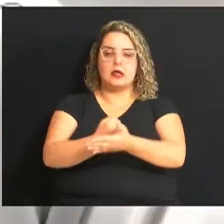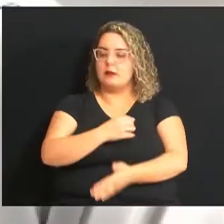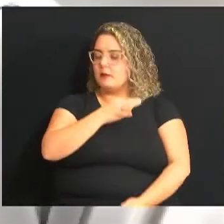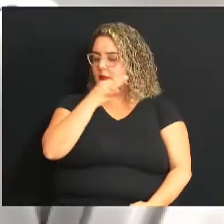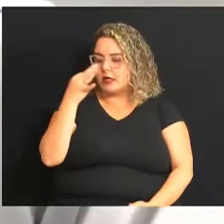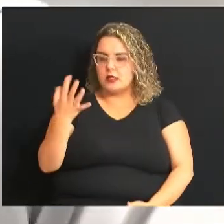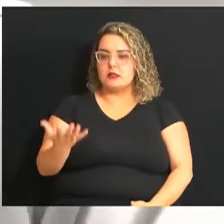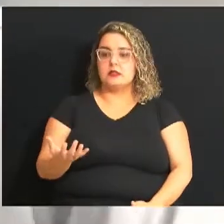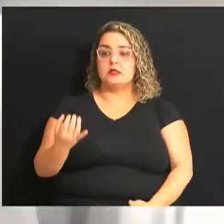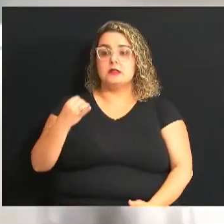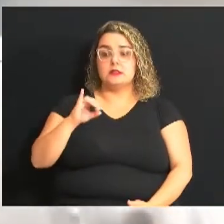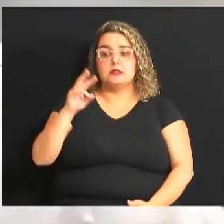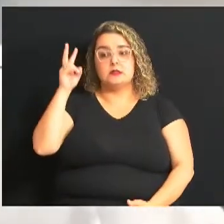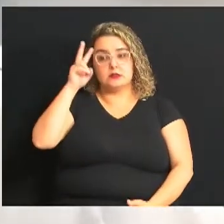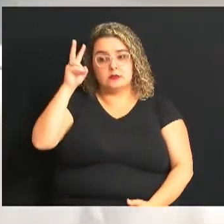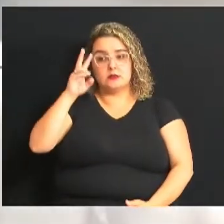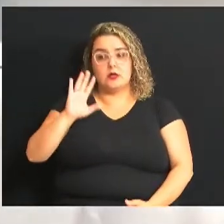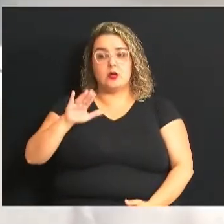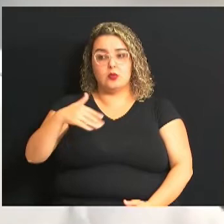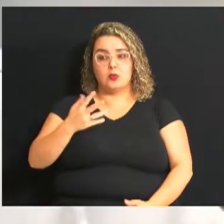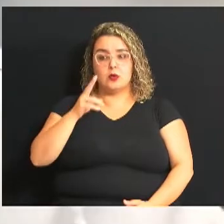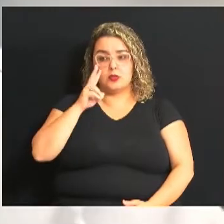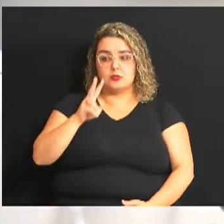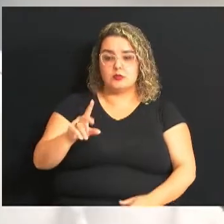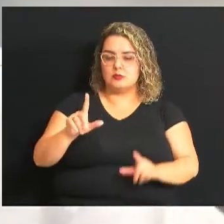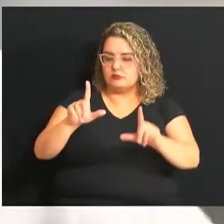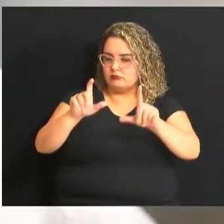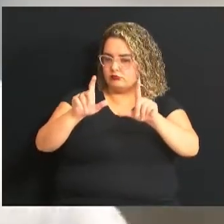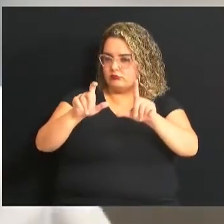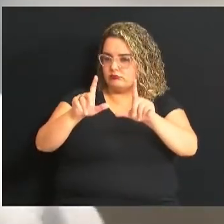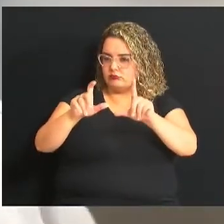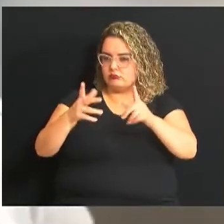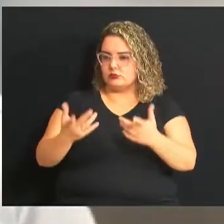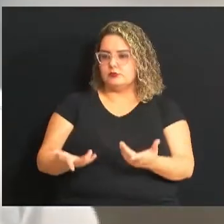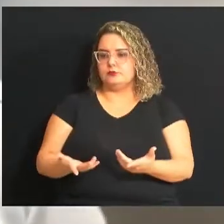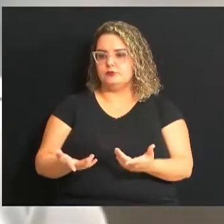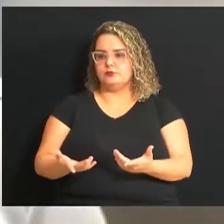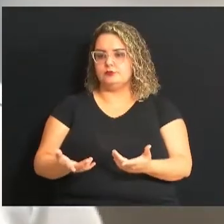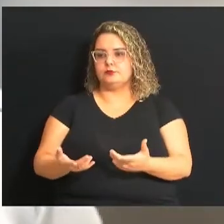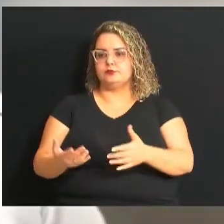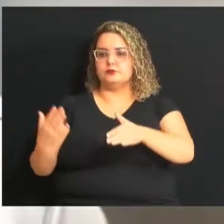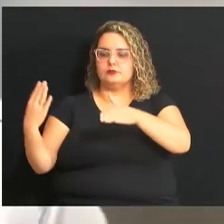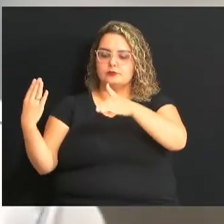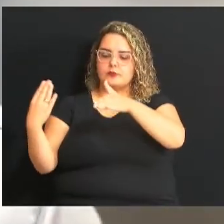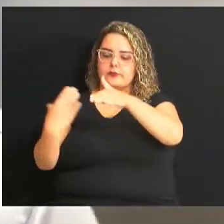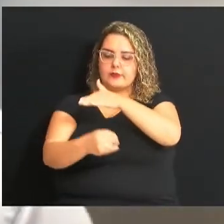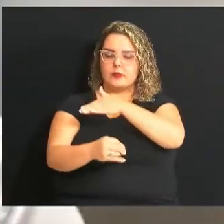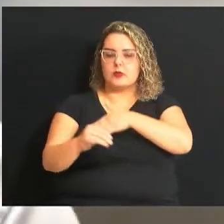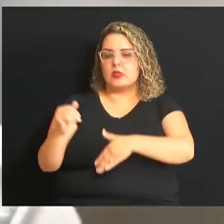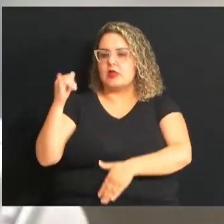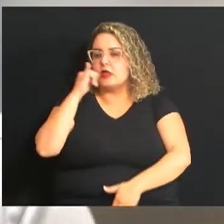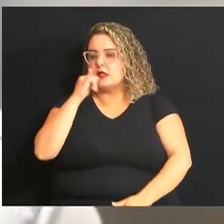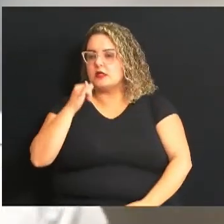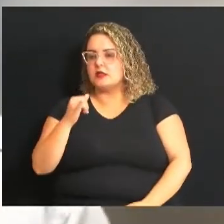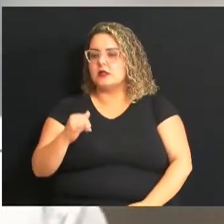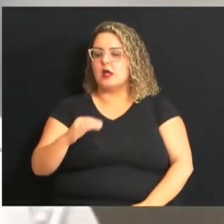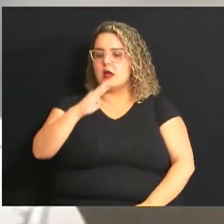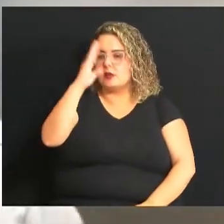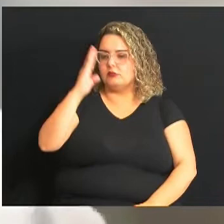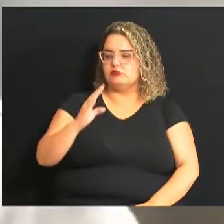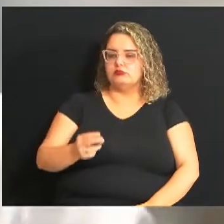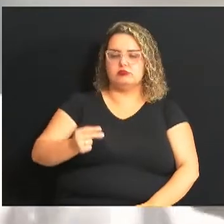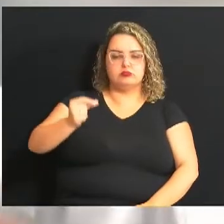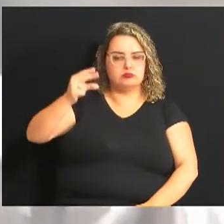Se nós lembrarmos, quando a gente vê aquelas fotos daqueles imigrantes italianos que vieram para o Brasil há muitos